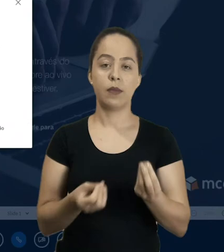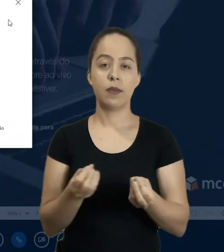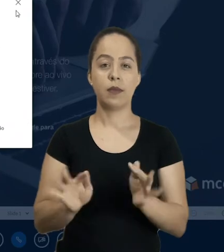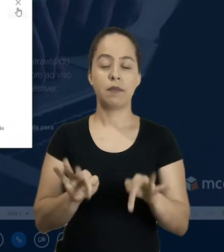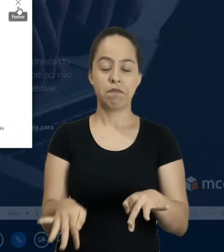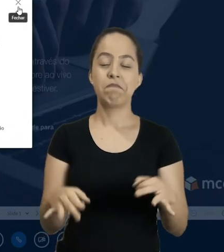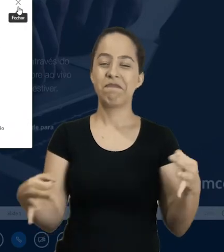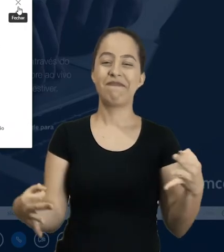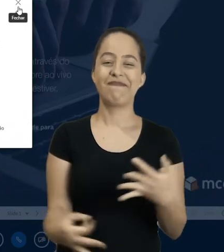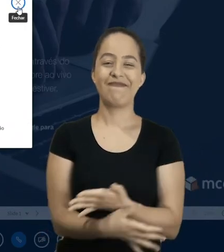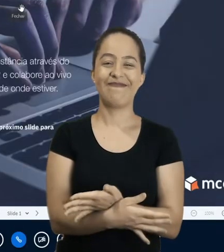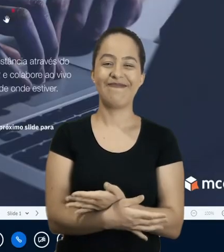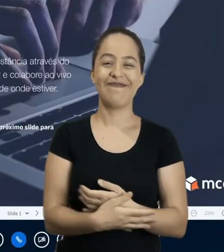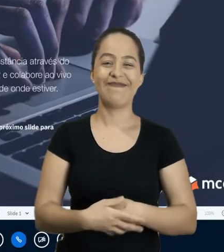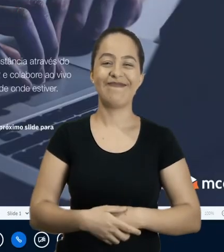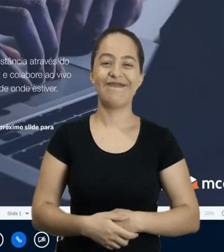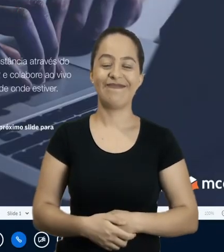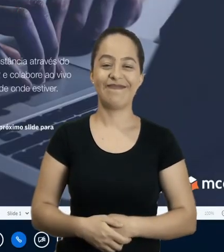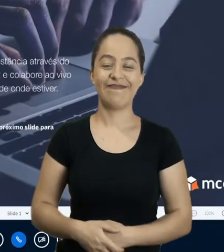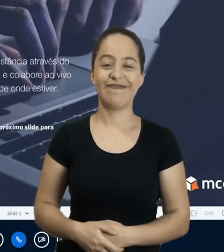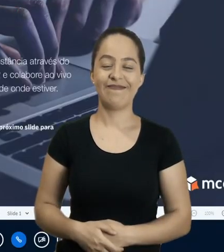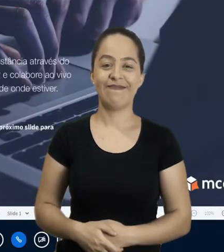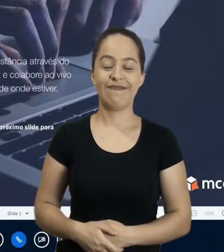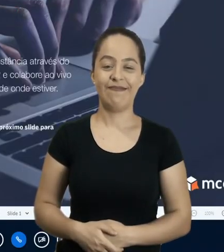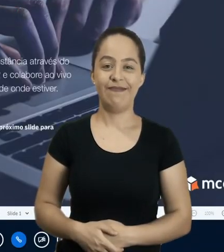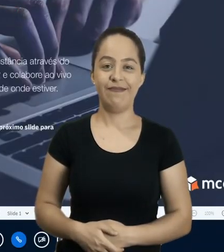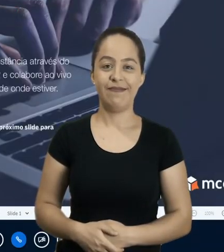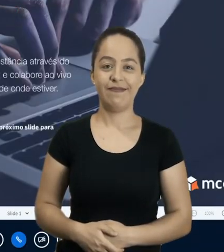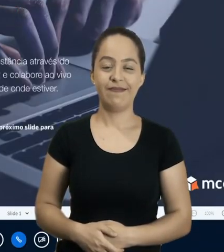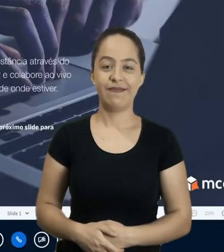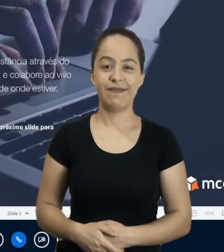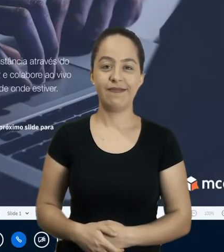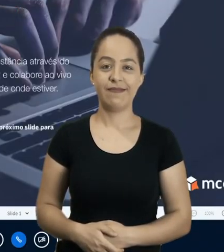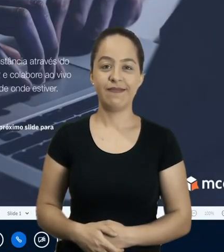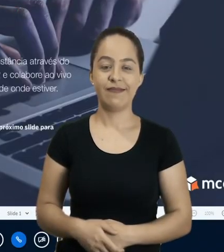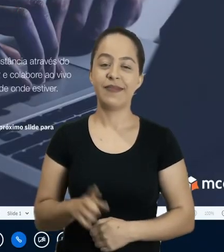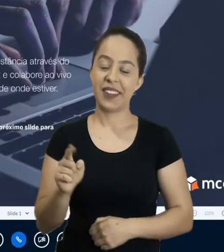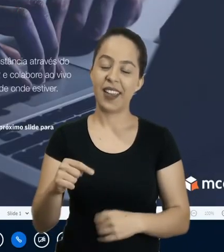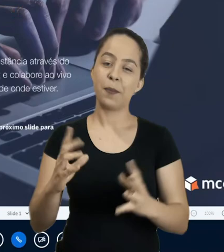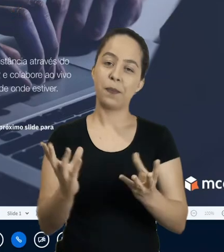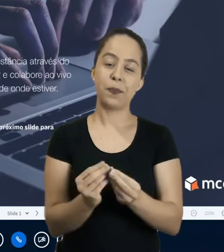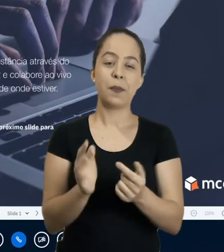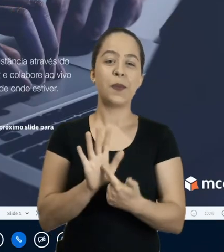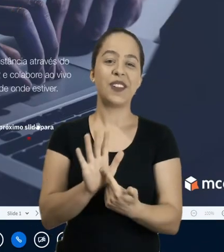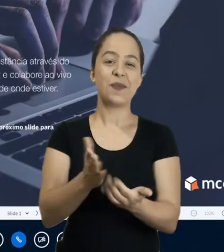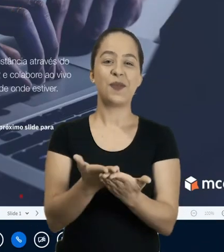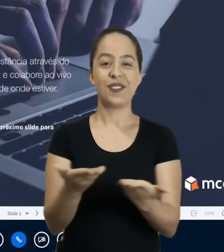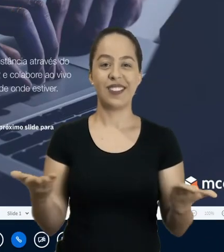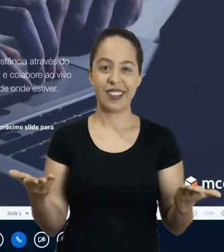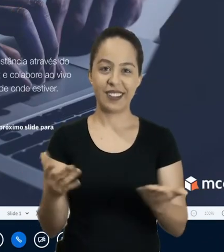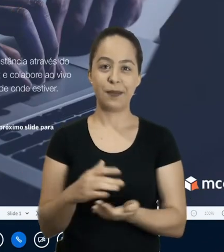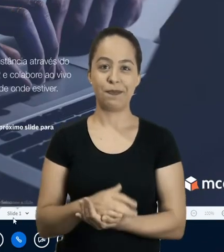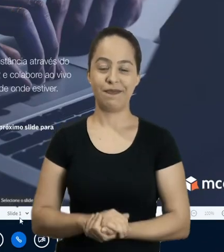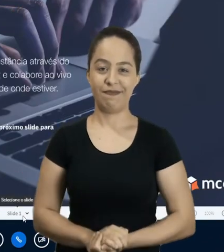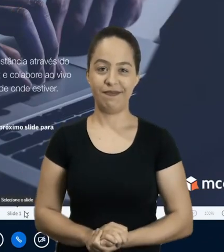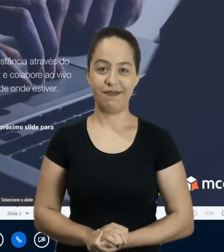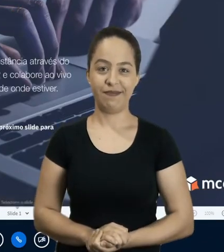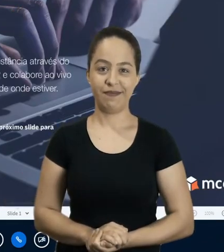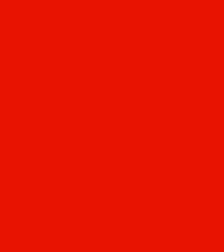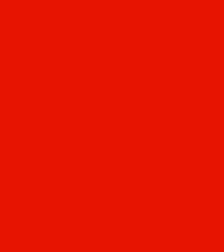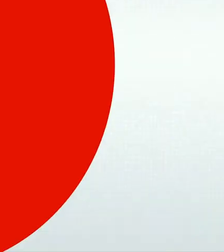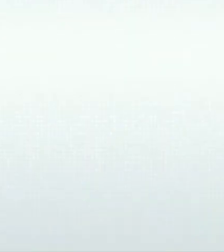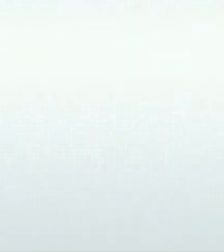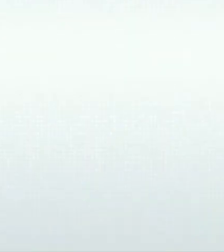Pronto. Era isso aqui que eu queria mostrar para vocês.